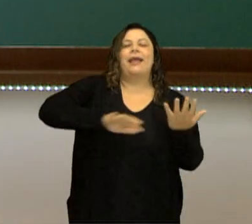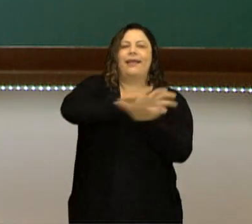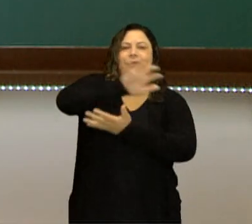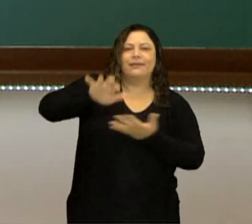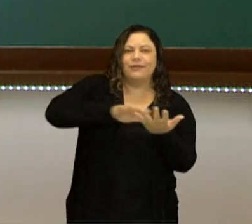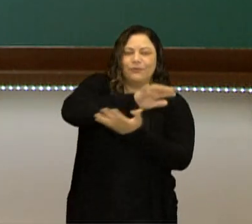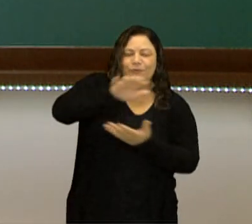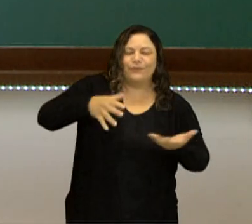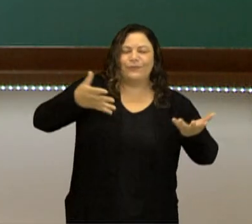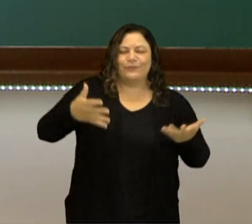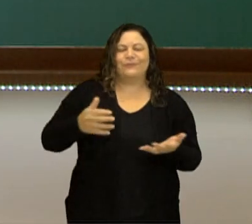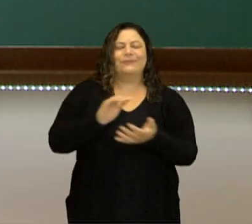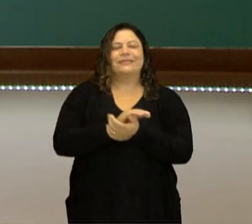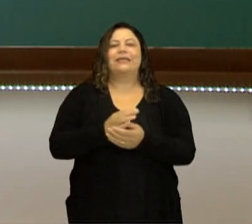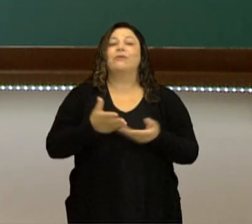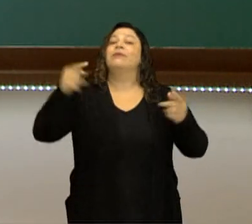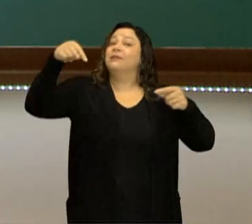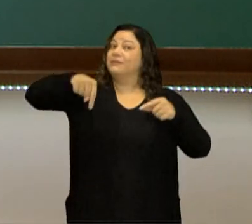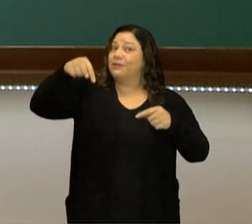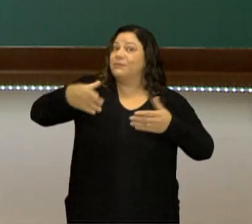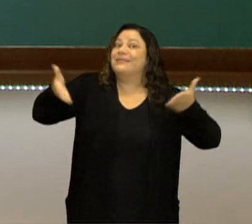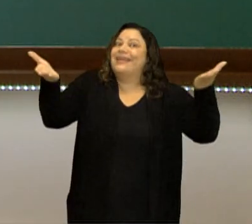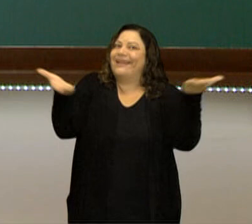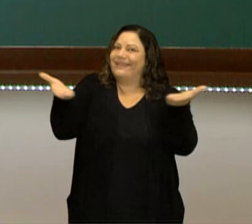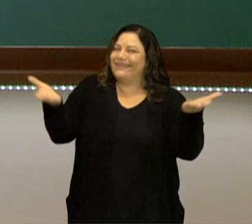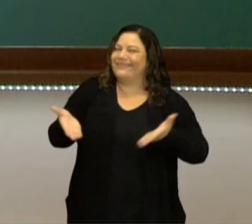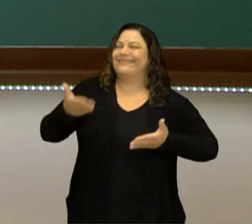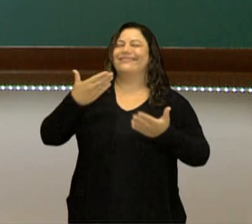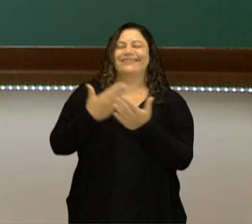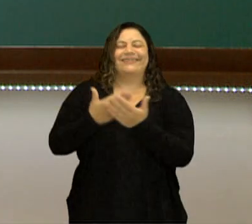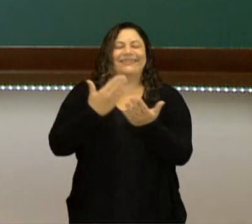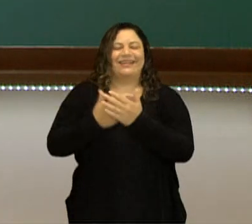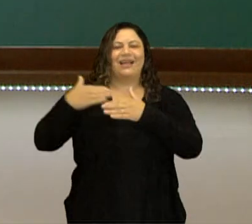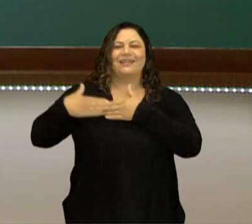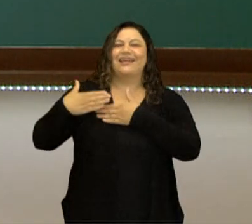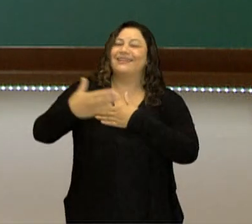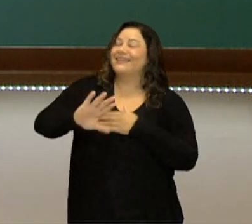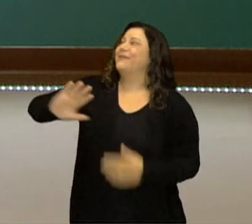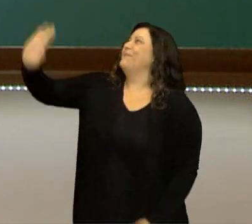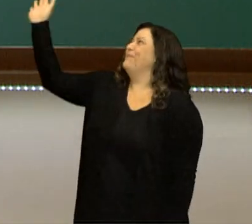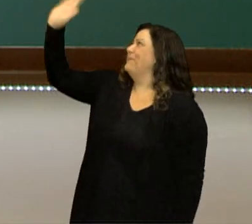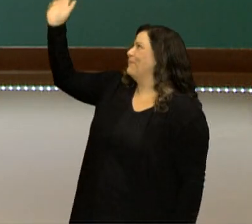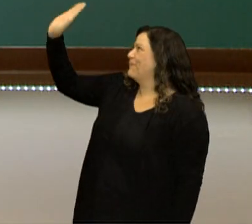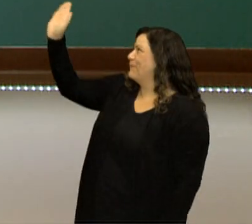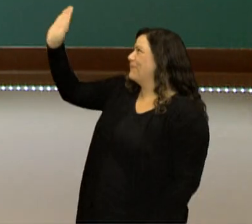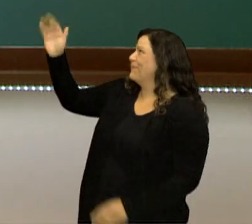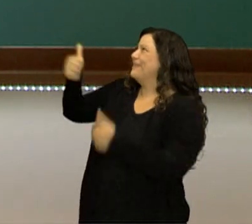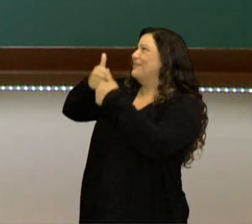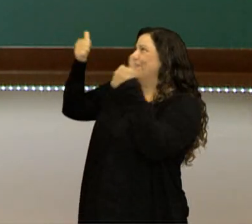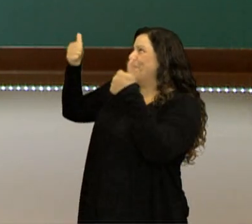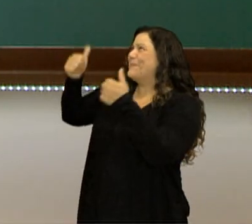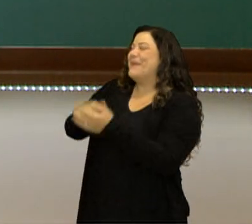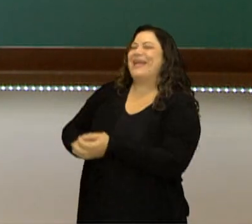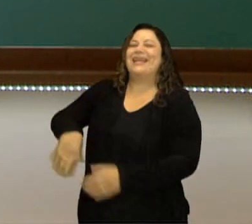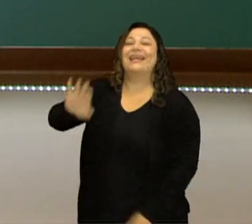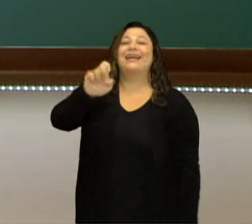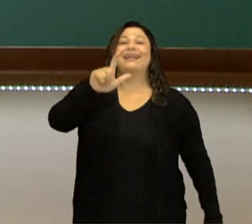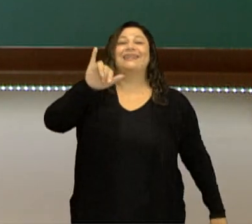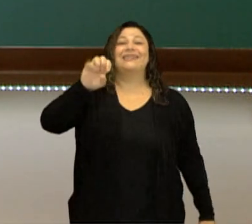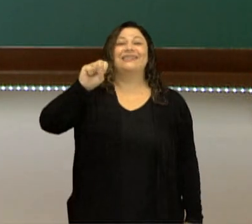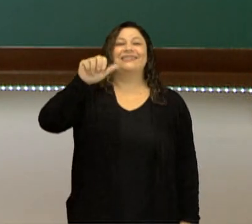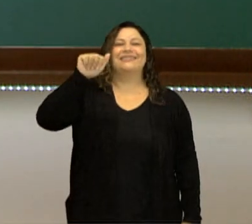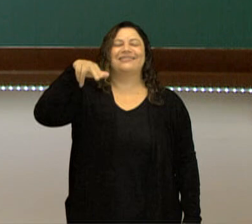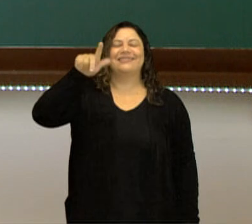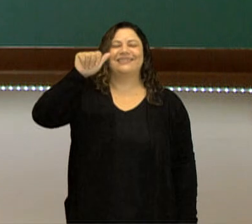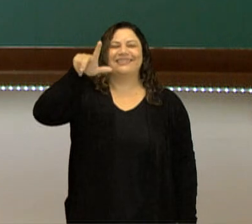na Revolução Russa, estamos aqui, a gente vai passar toda essa aula com a Elisângela, a nossa intérprete.